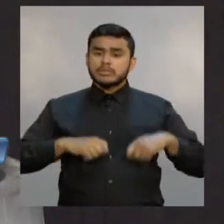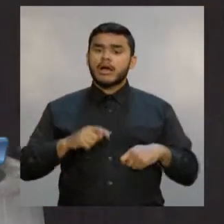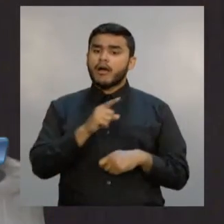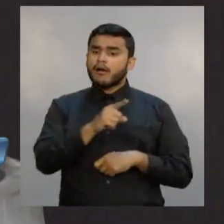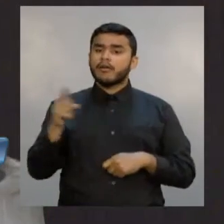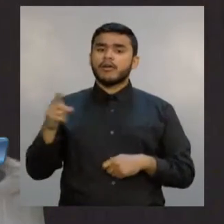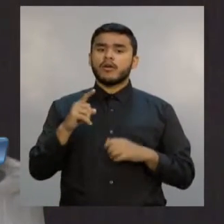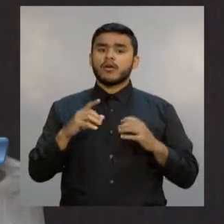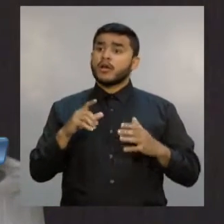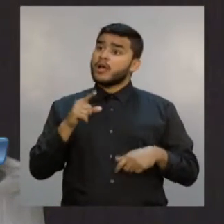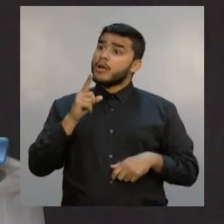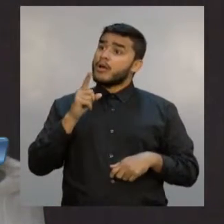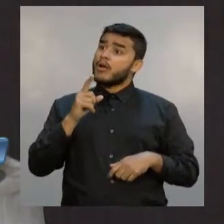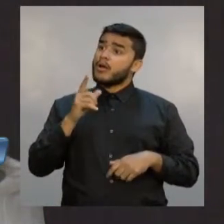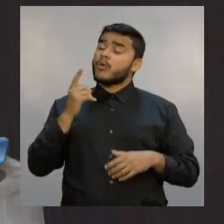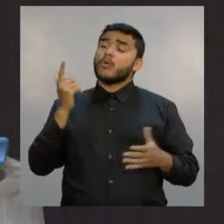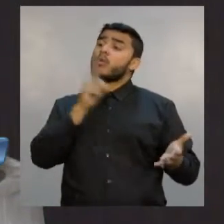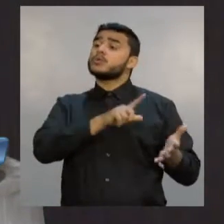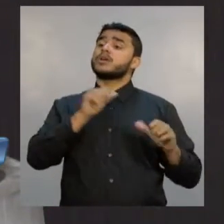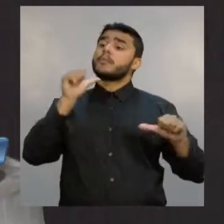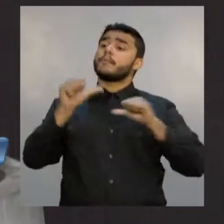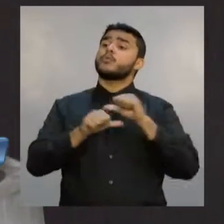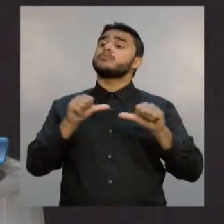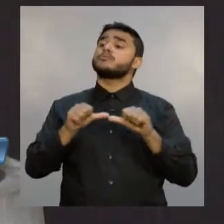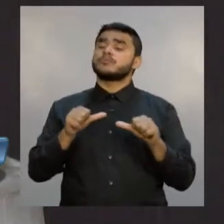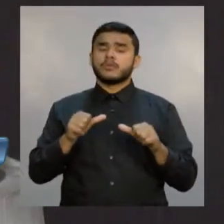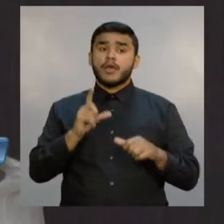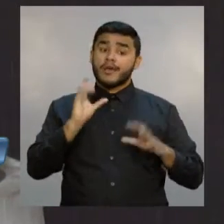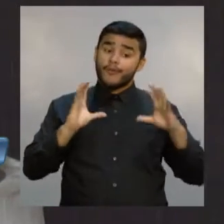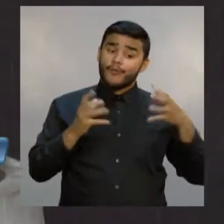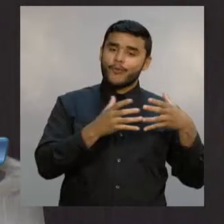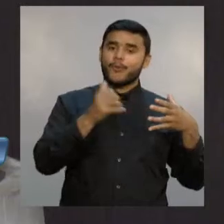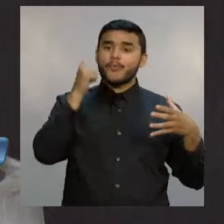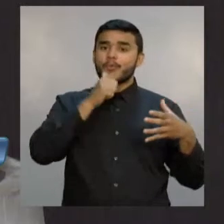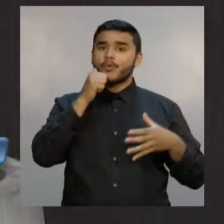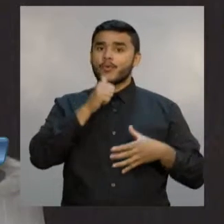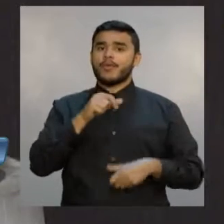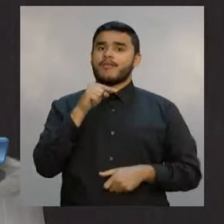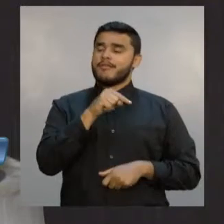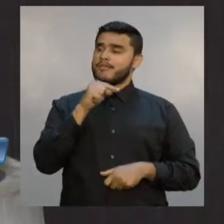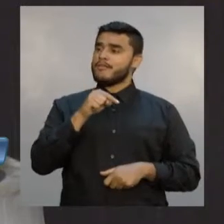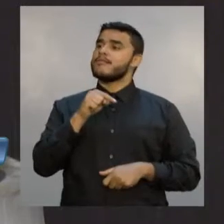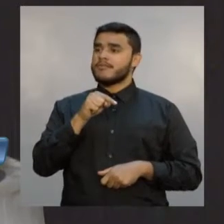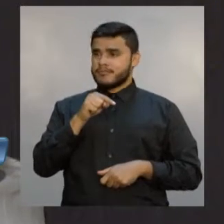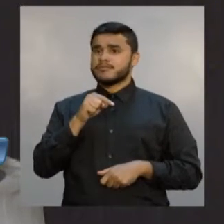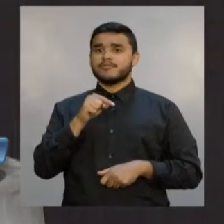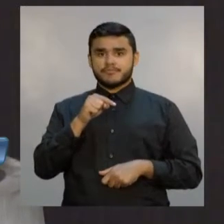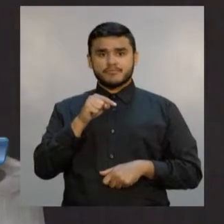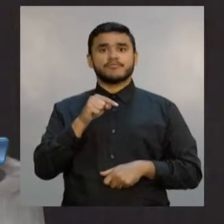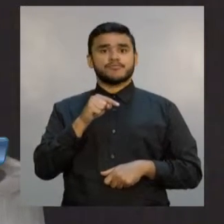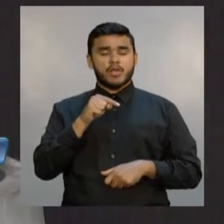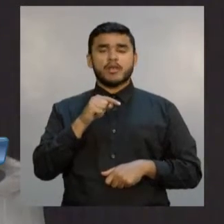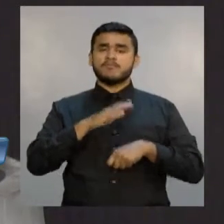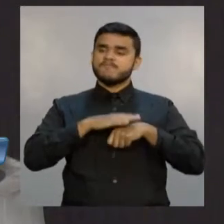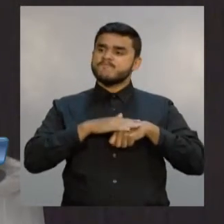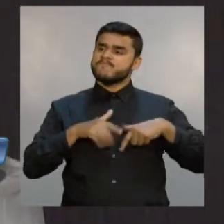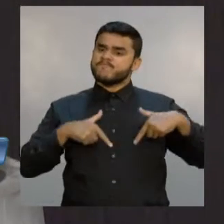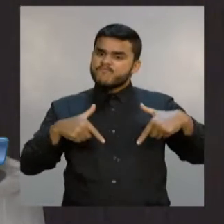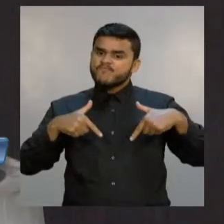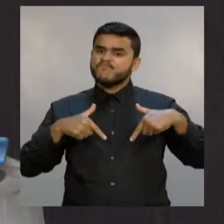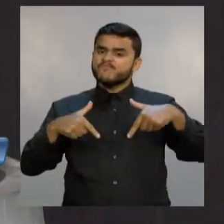ao movimento de mulheres que luta brava e corajosamente para se